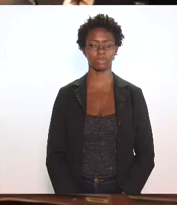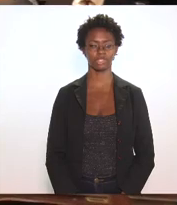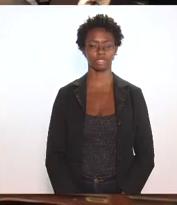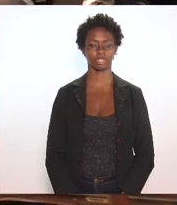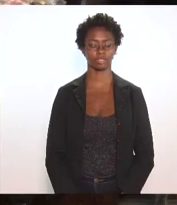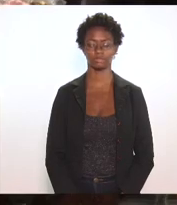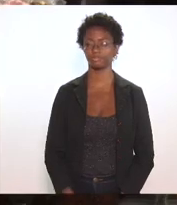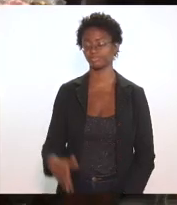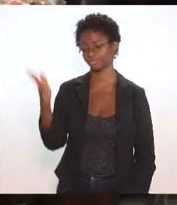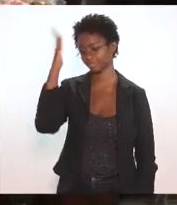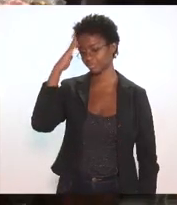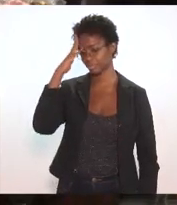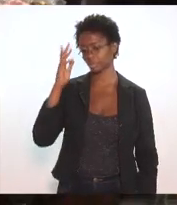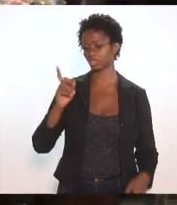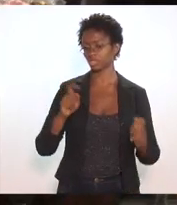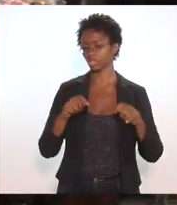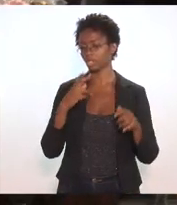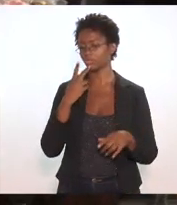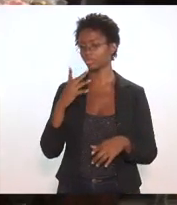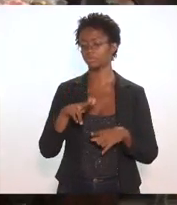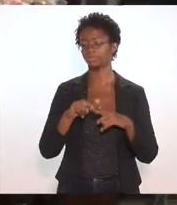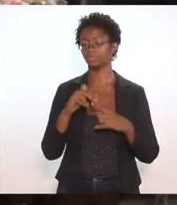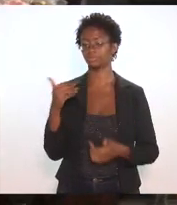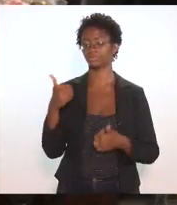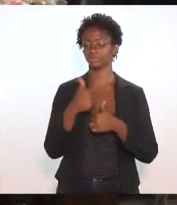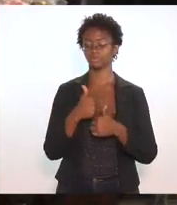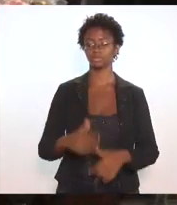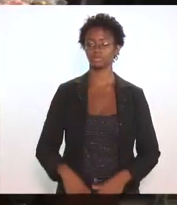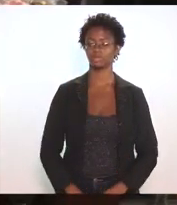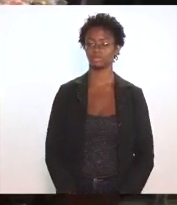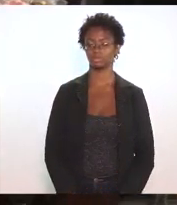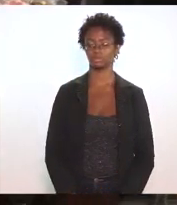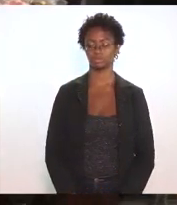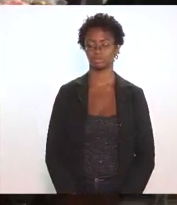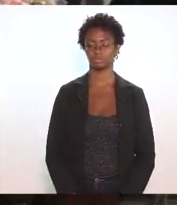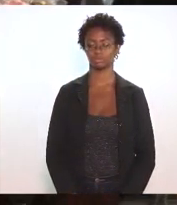Eu sei que Vossa Excelência poderá dar, porque é substitutivo.